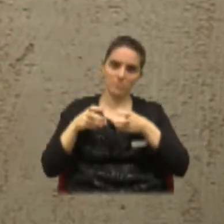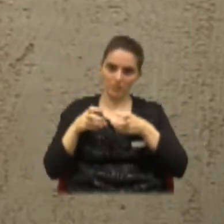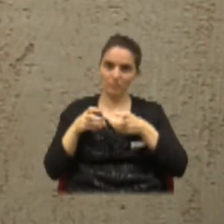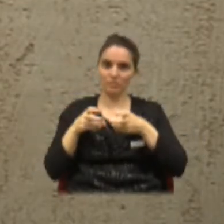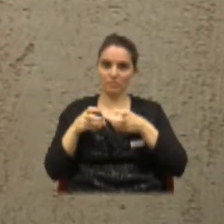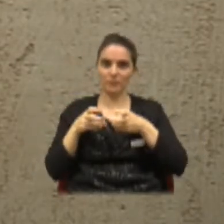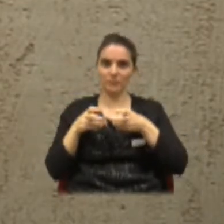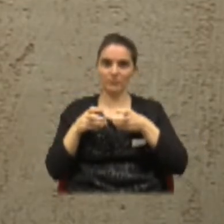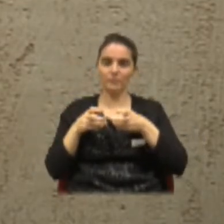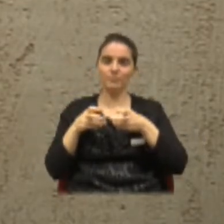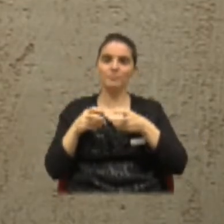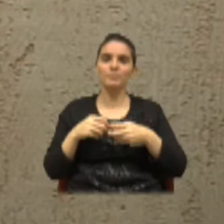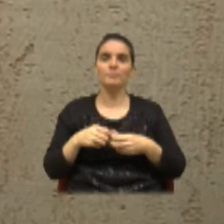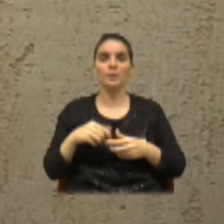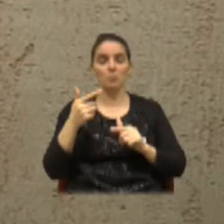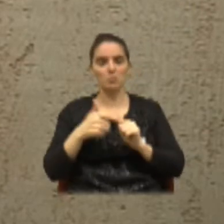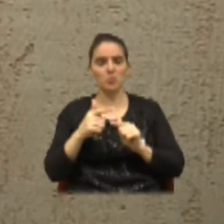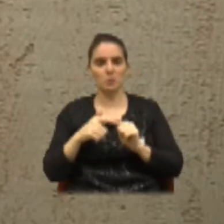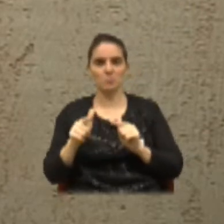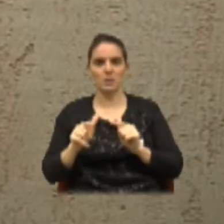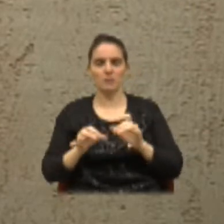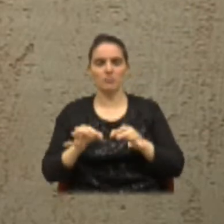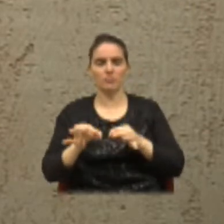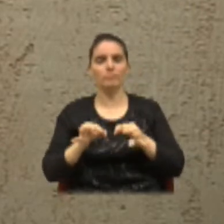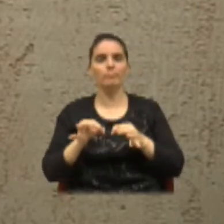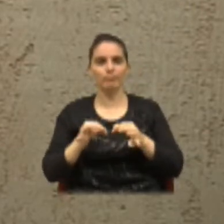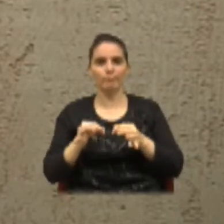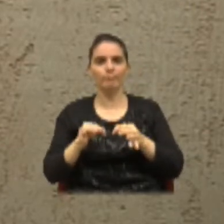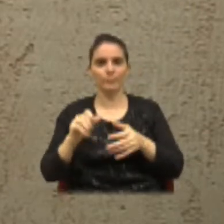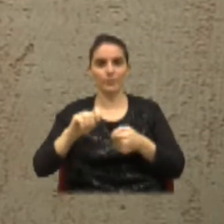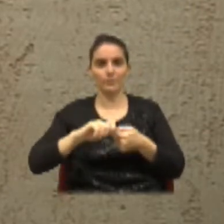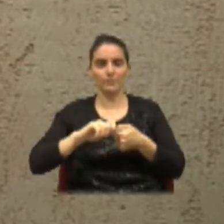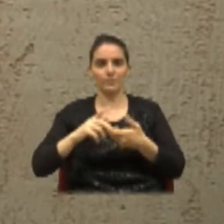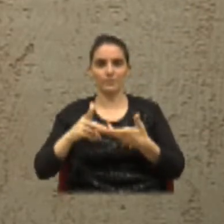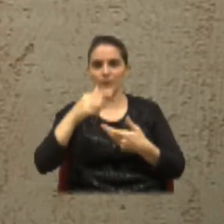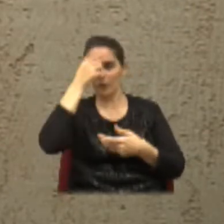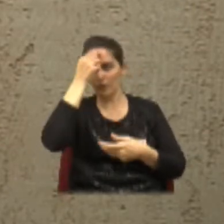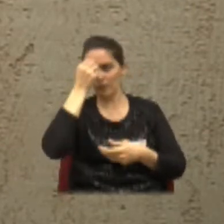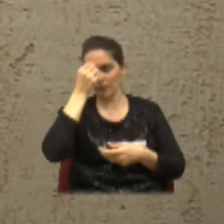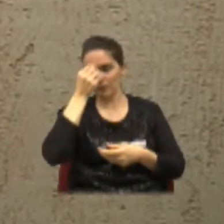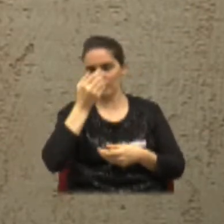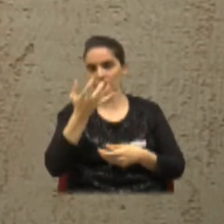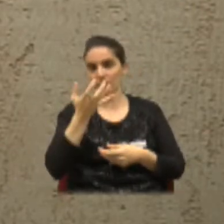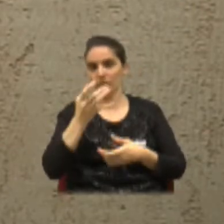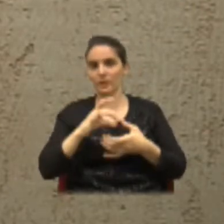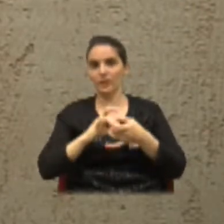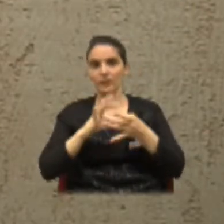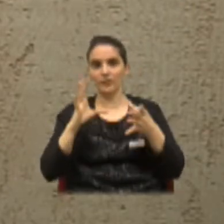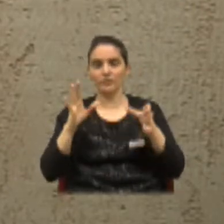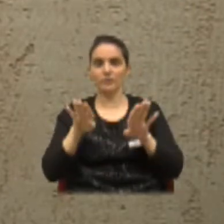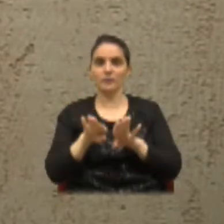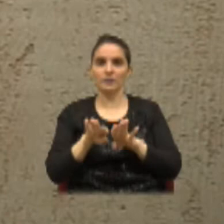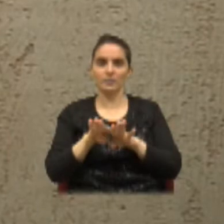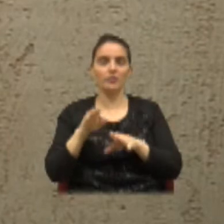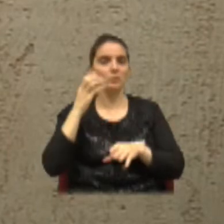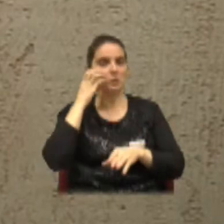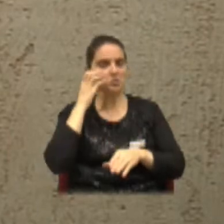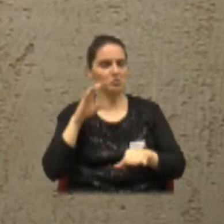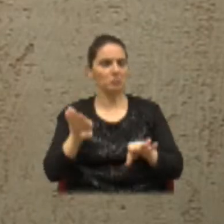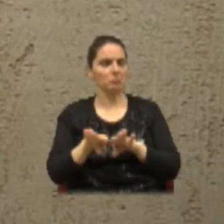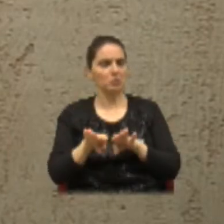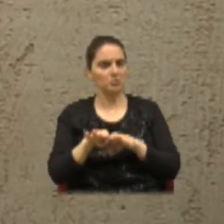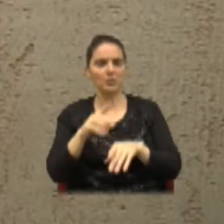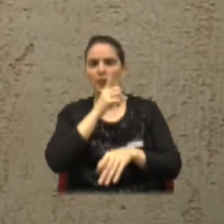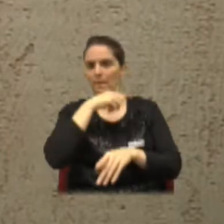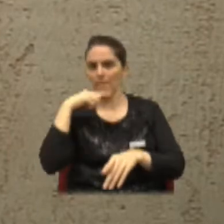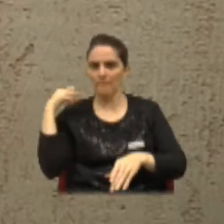espera que tenha realmente um trabalho, me coloco à disposição, creio que o doutor Marcelo, a doutora Mayra também, de